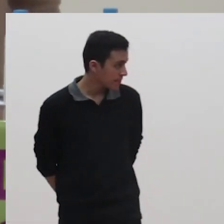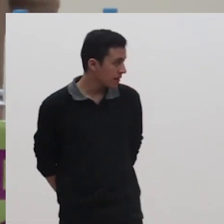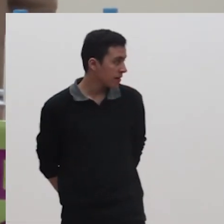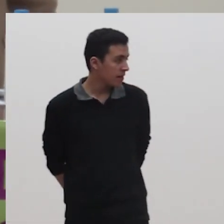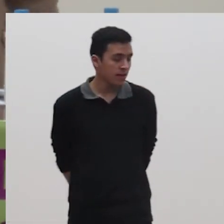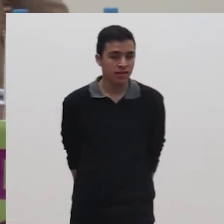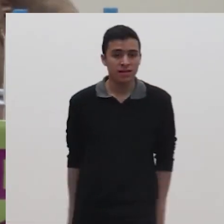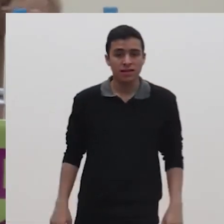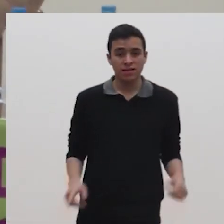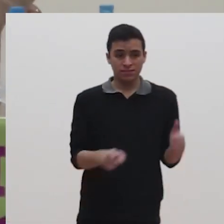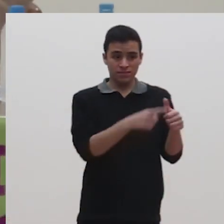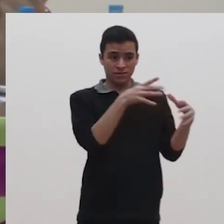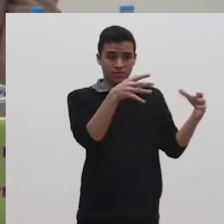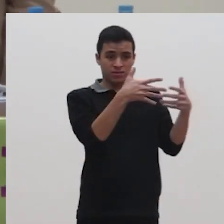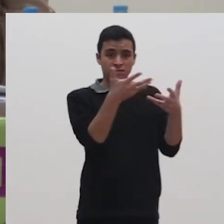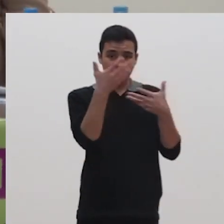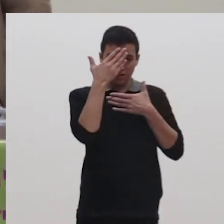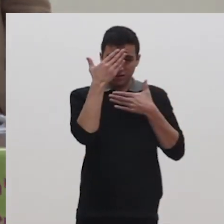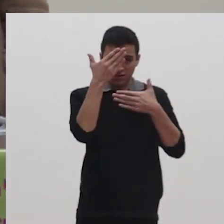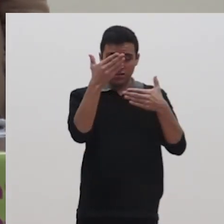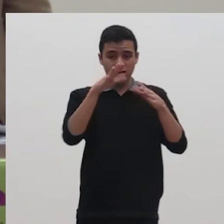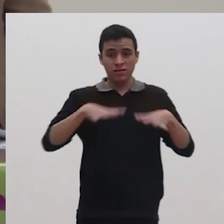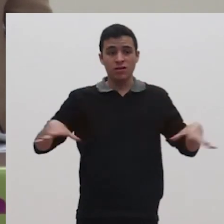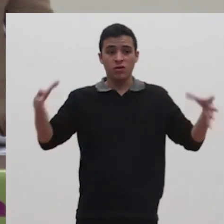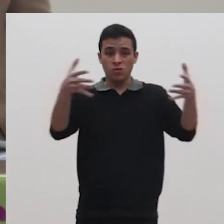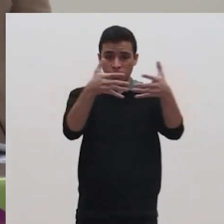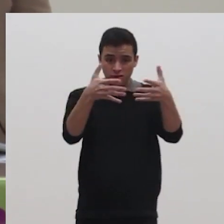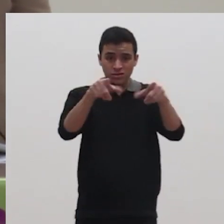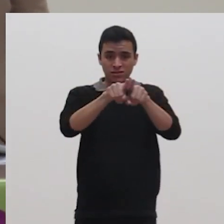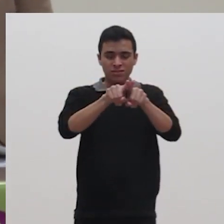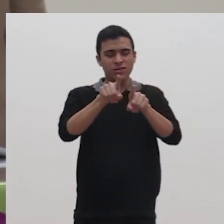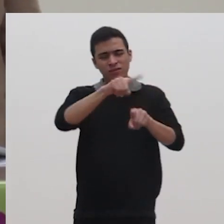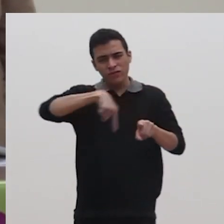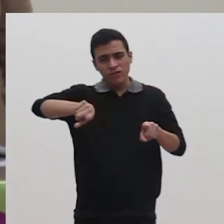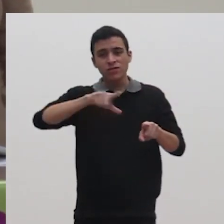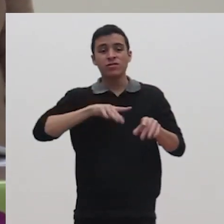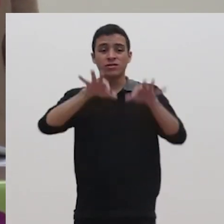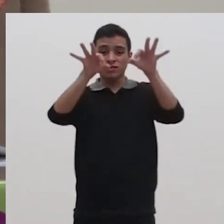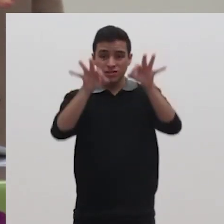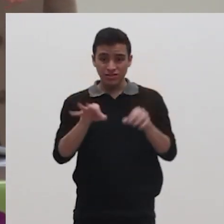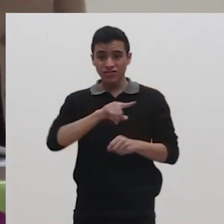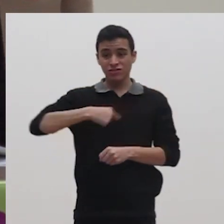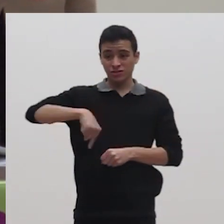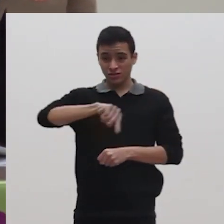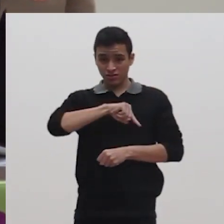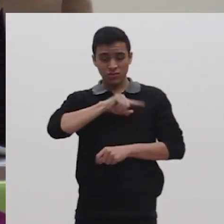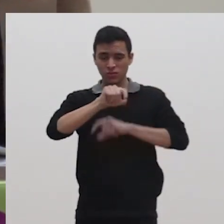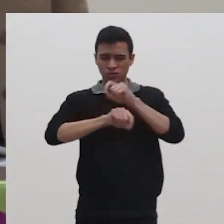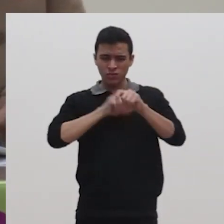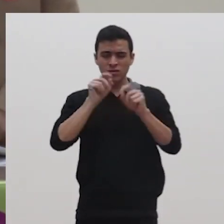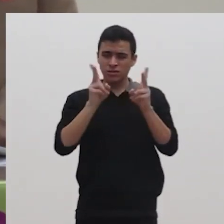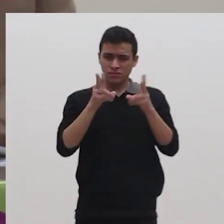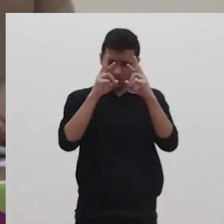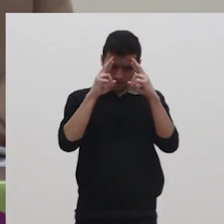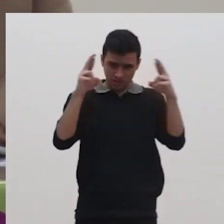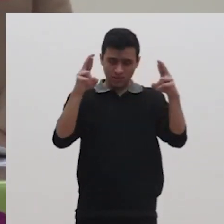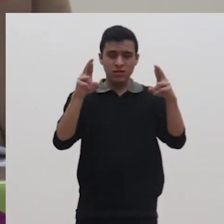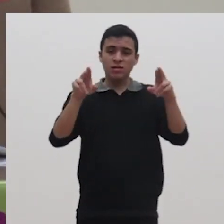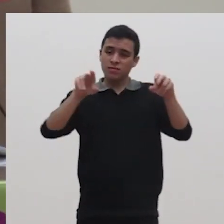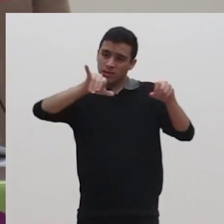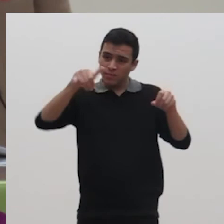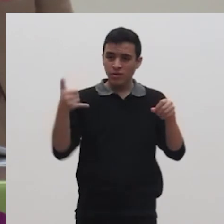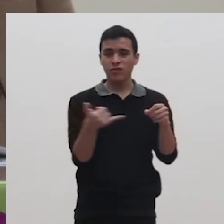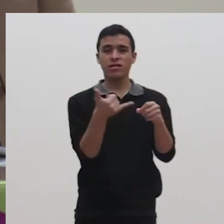Eu queria agradecer a toda a comunidade e tenho certeza que temos nesta empreitada a participação